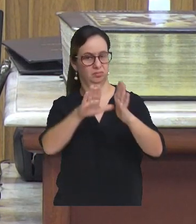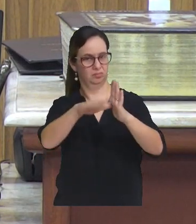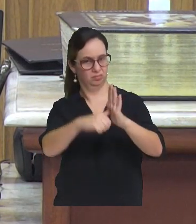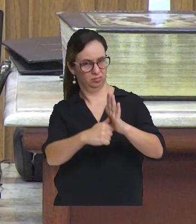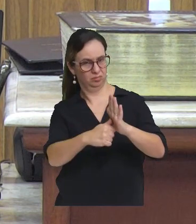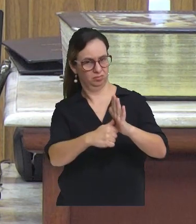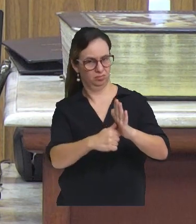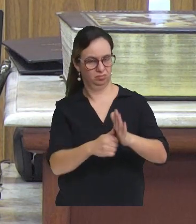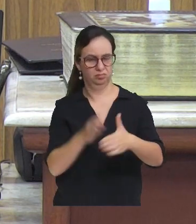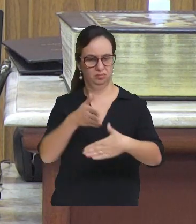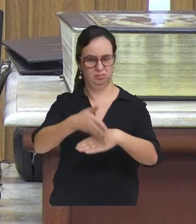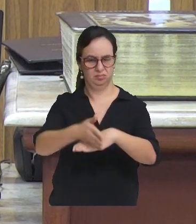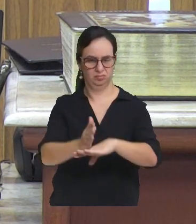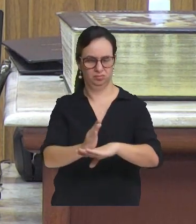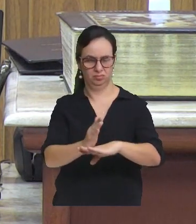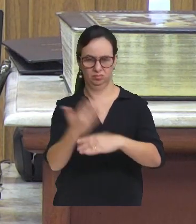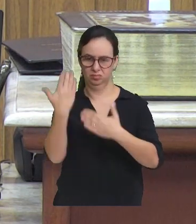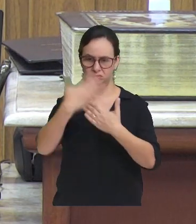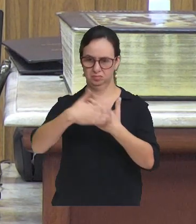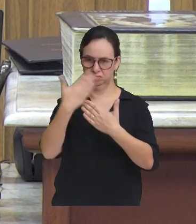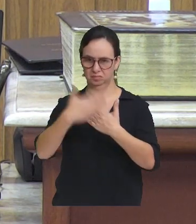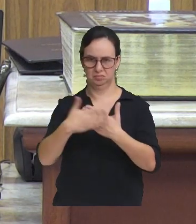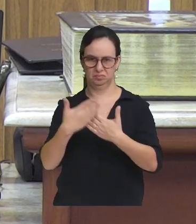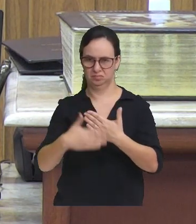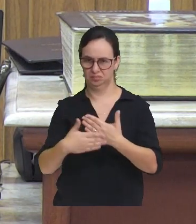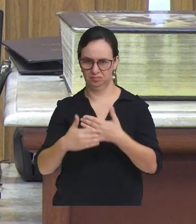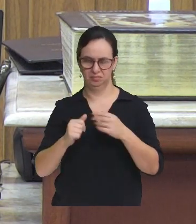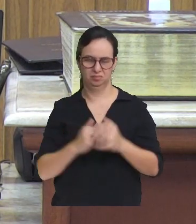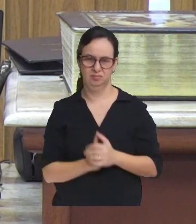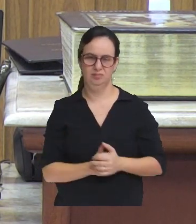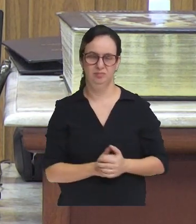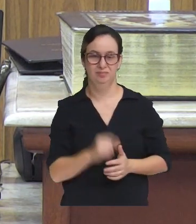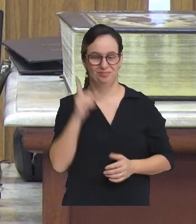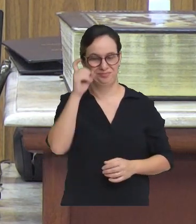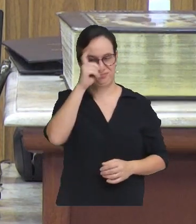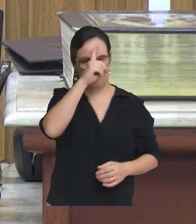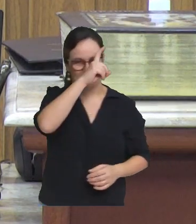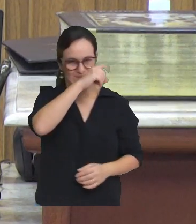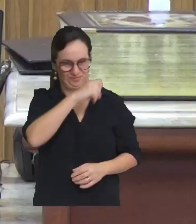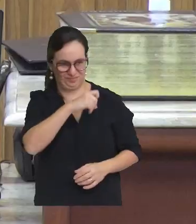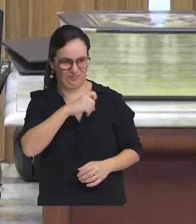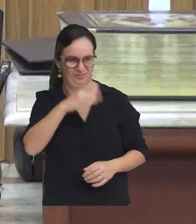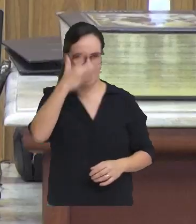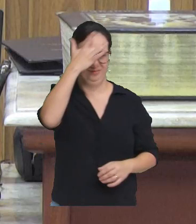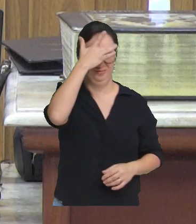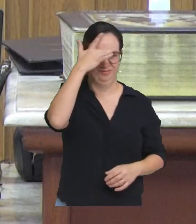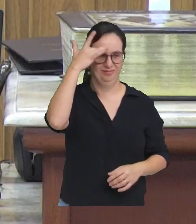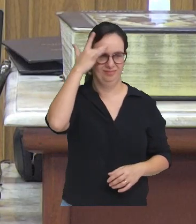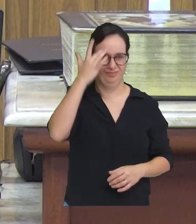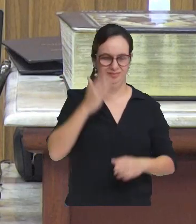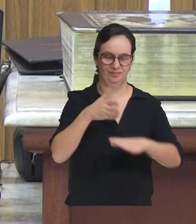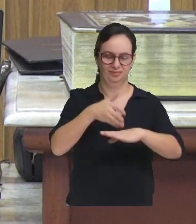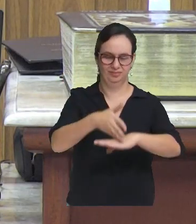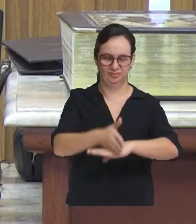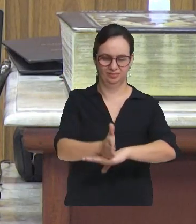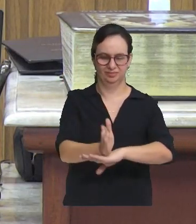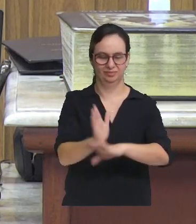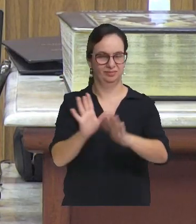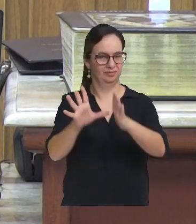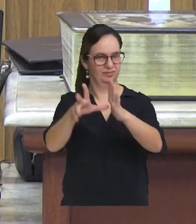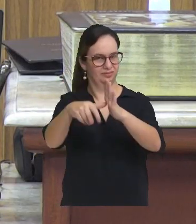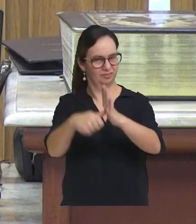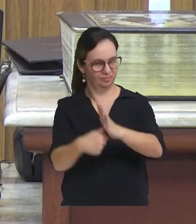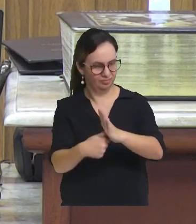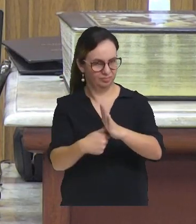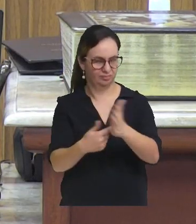frente, né? Eu não conheço nenhum meliante, né, que usa a porta da frente, onde tem câmera, tem trava e